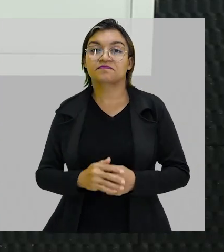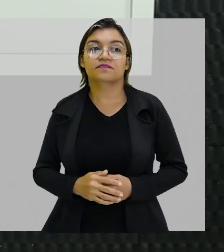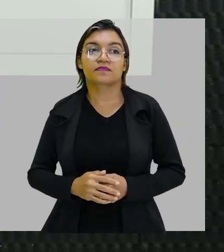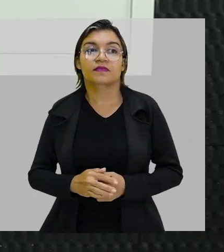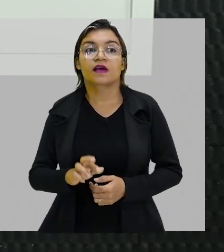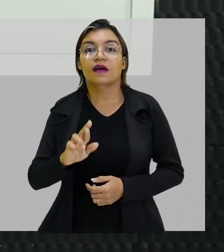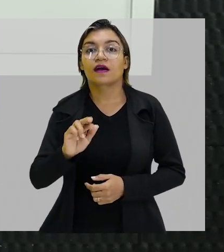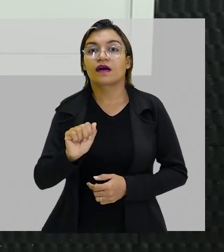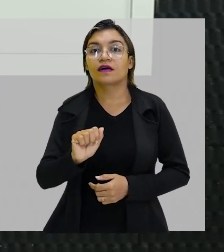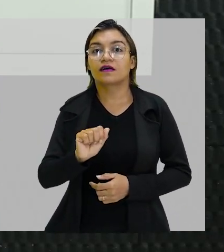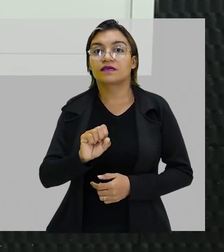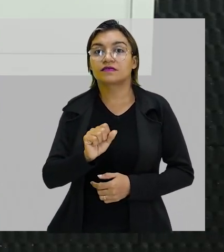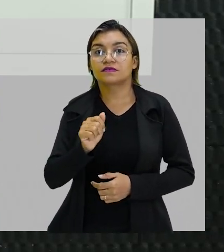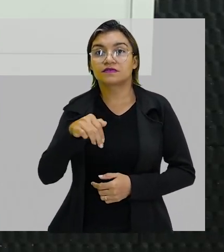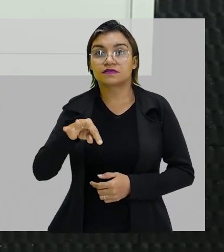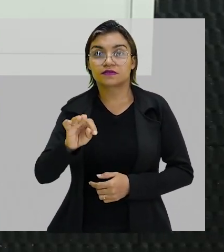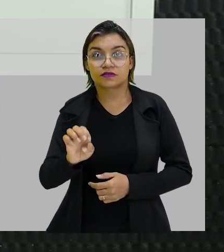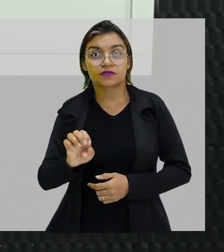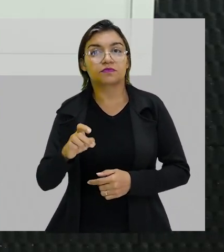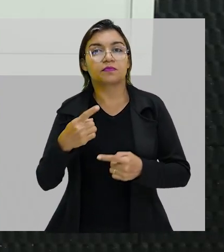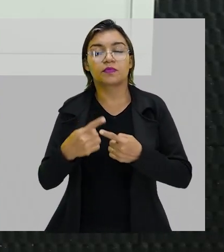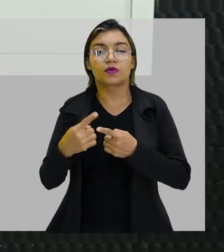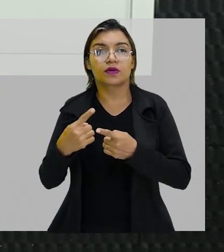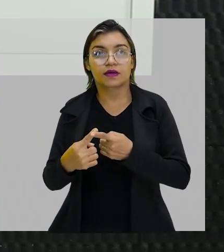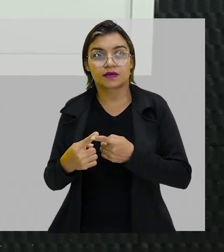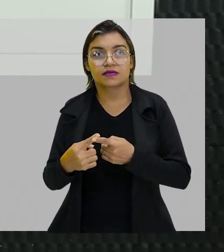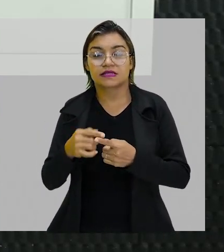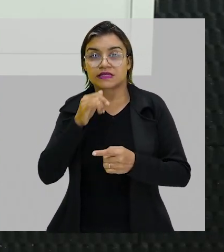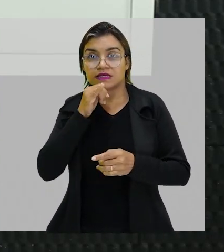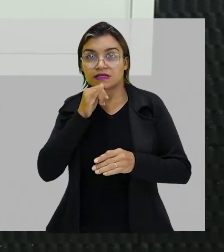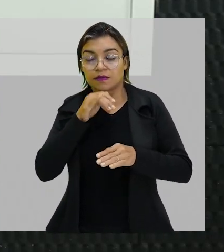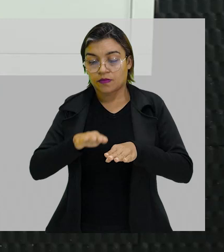porque entre a superfície